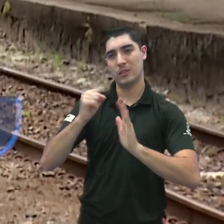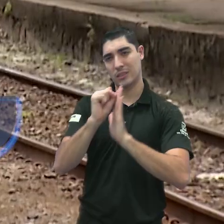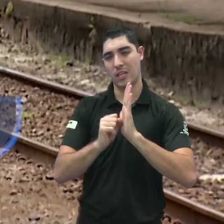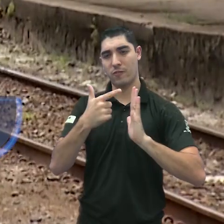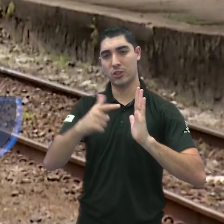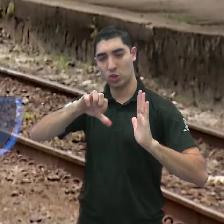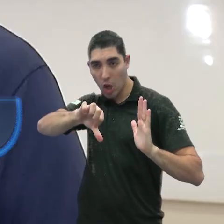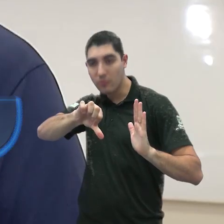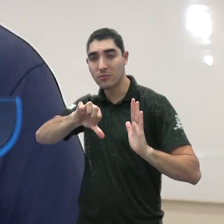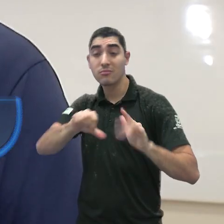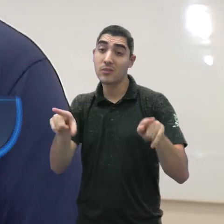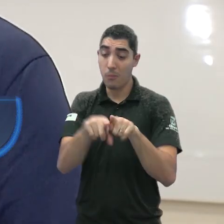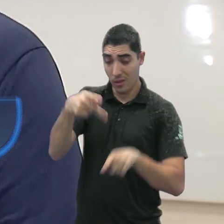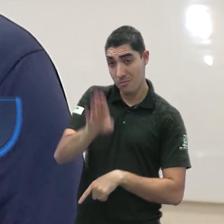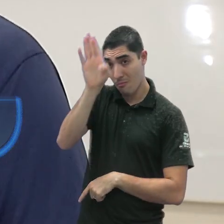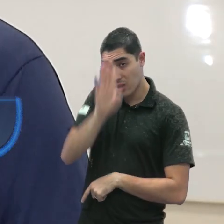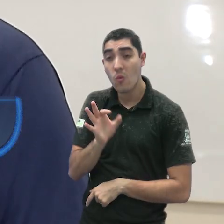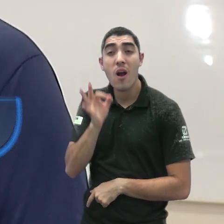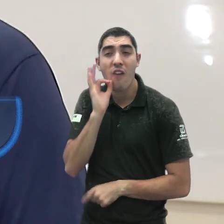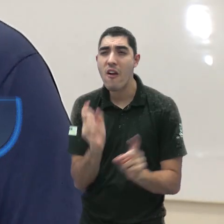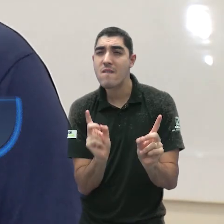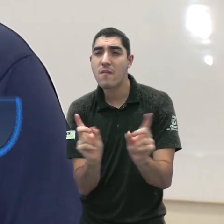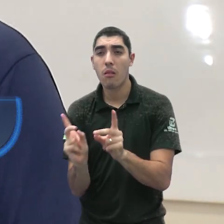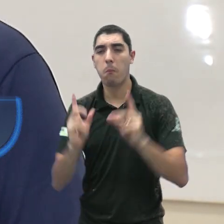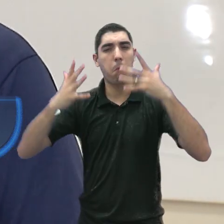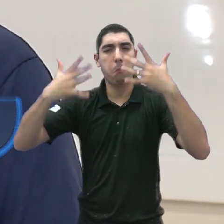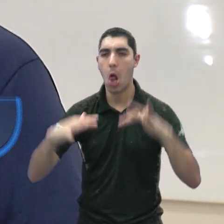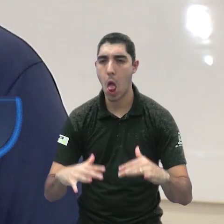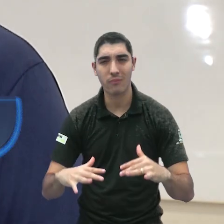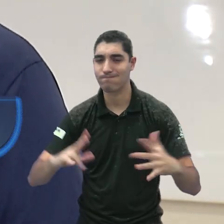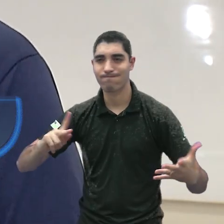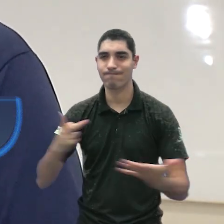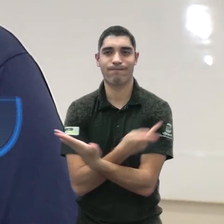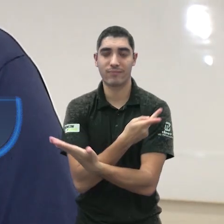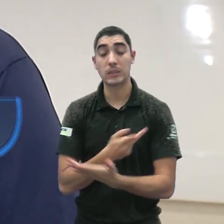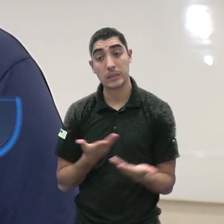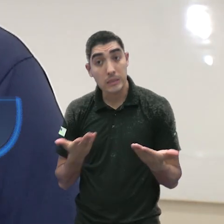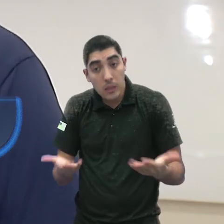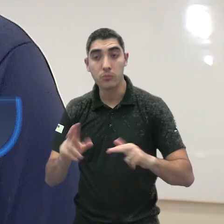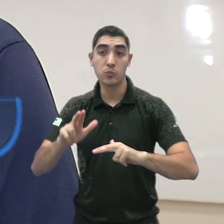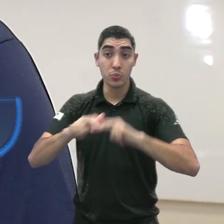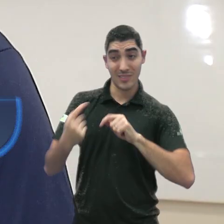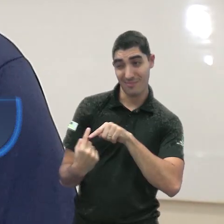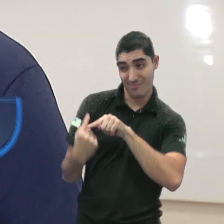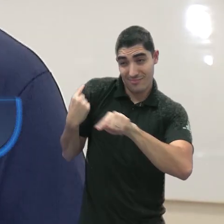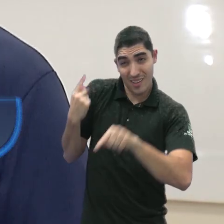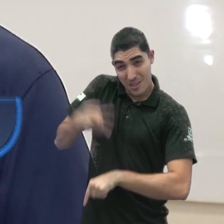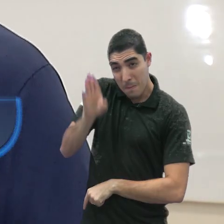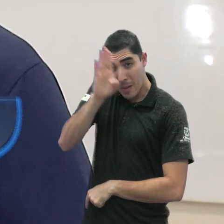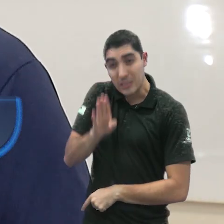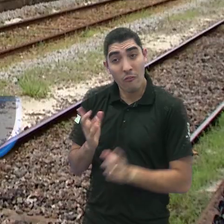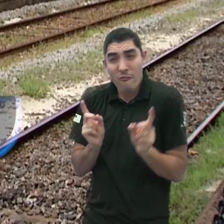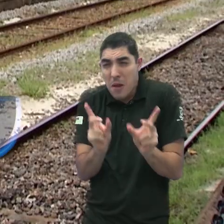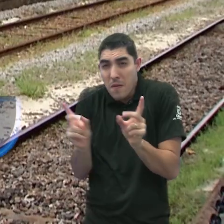do café aqui. Como o Brasil, o seu modal principal na Primeira República era o café, com a crise do café ele entra